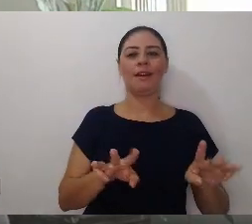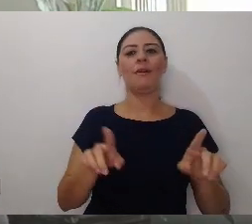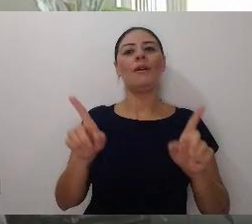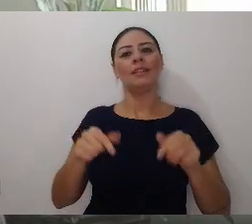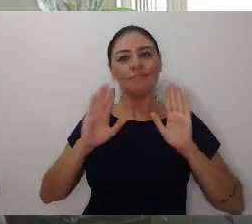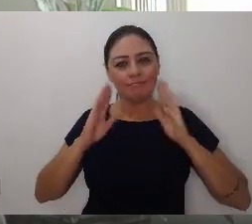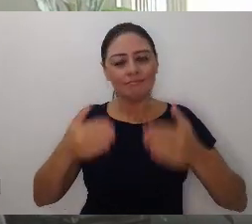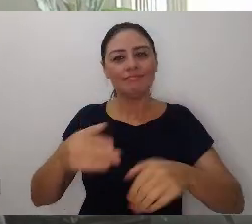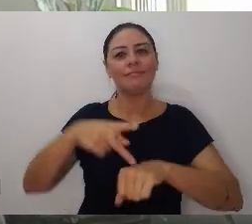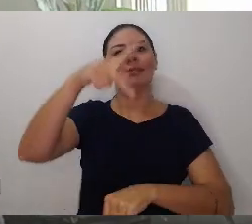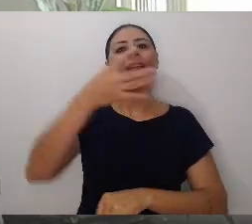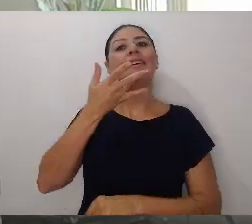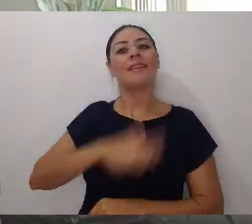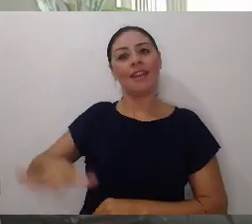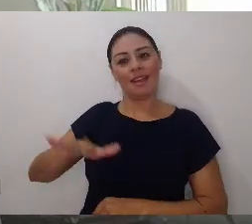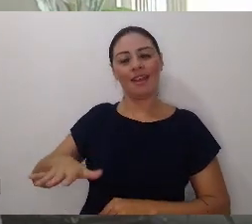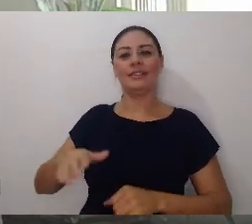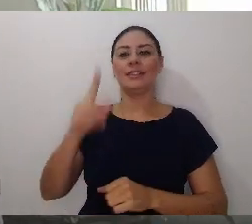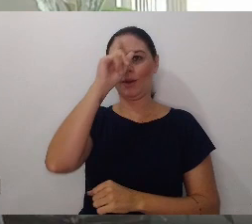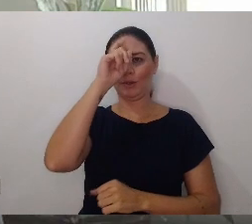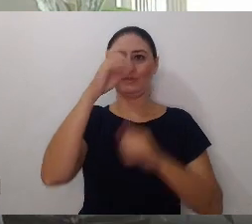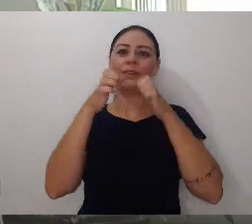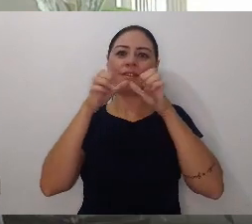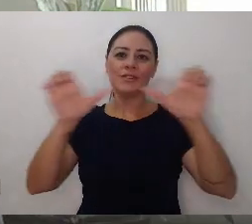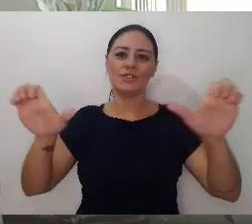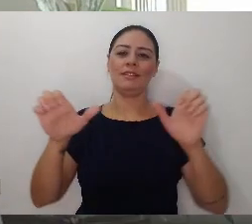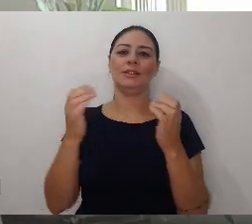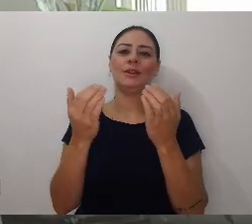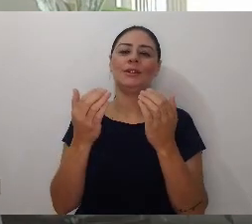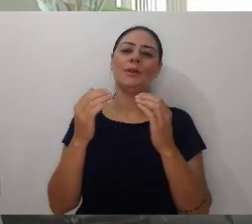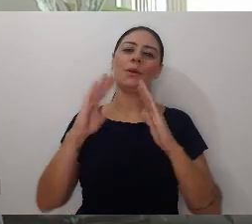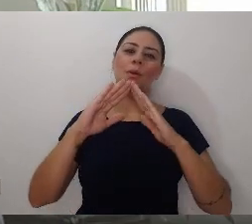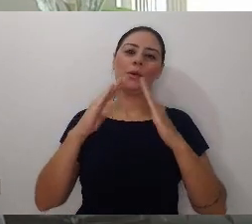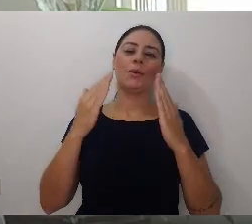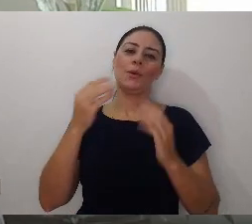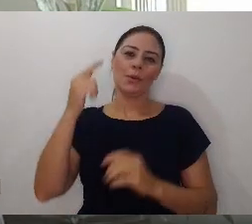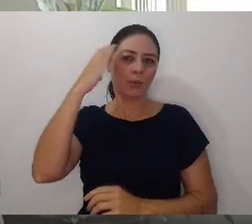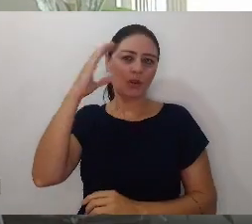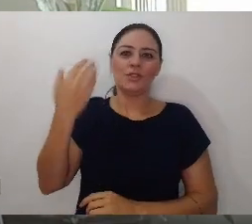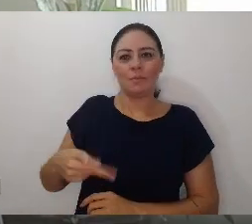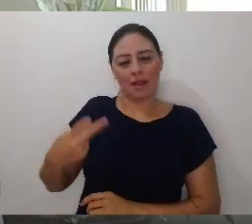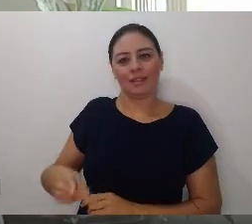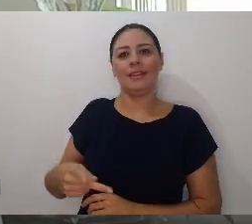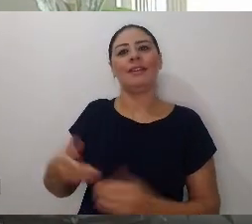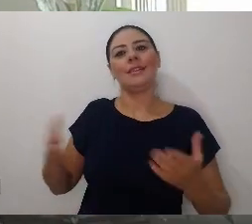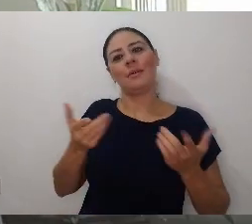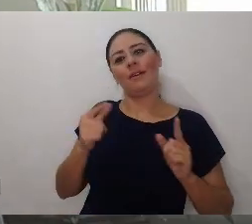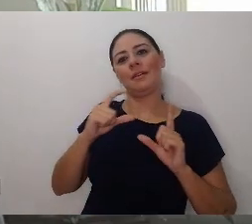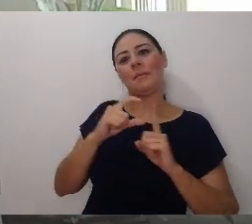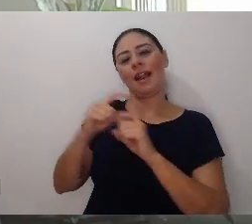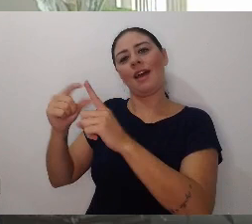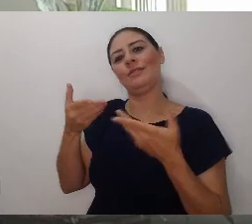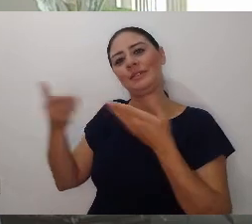pela Universidade Federal do Paraná e especialista em pediatria pelo Hospital Evangélico de Curitiba, atual Hospital Mackenzie. Então,